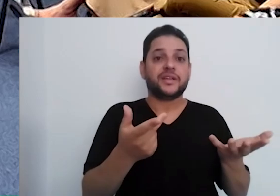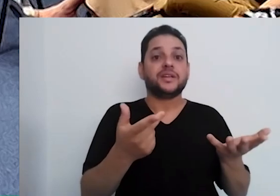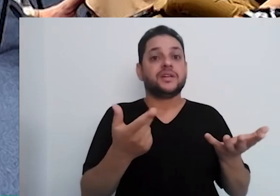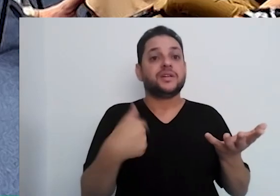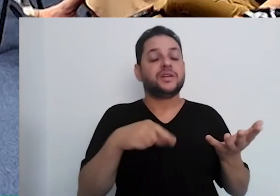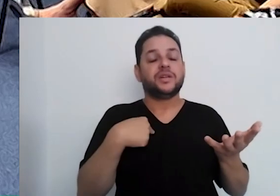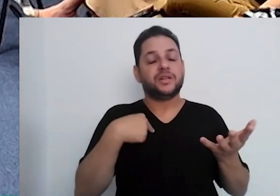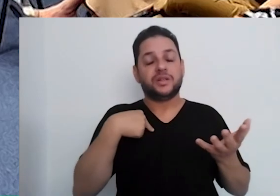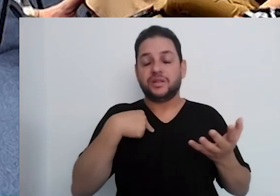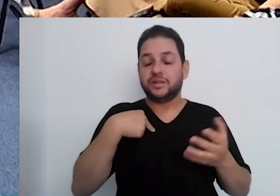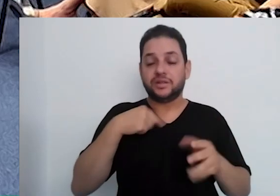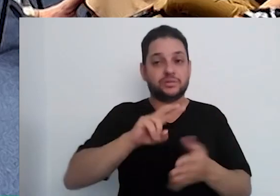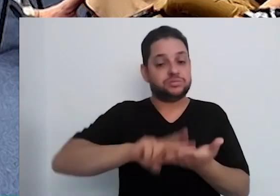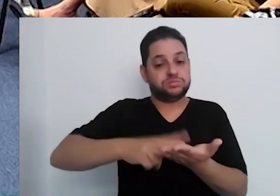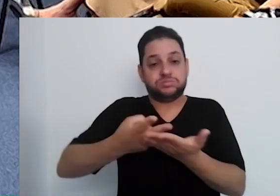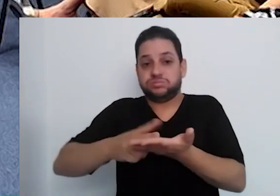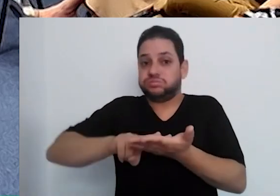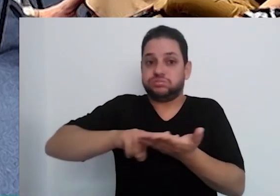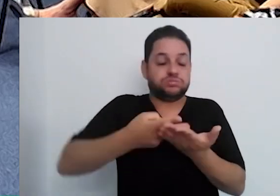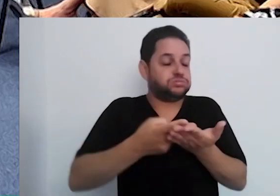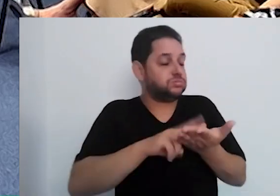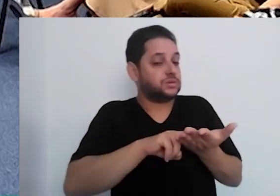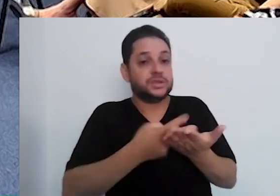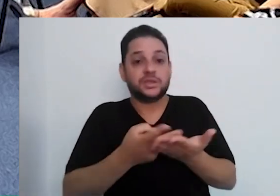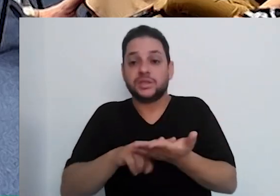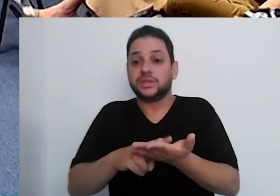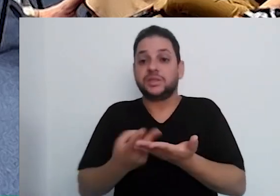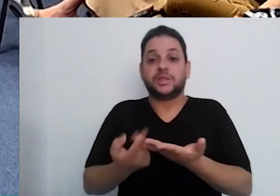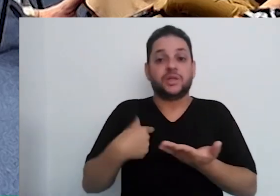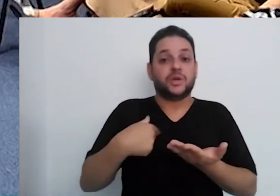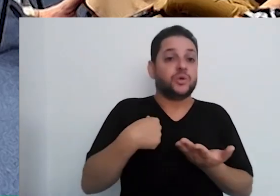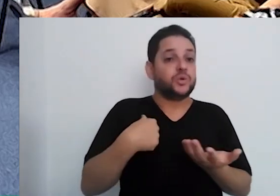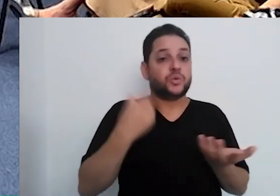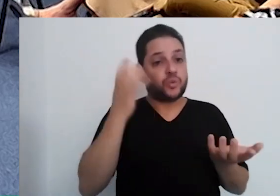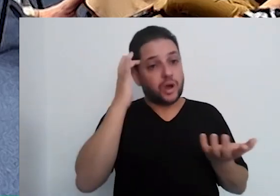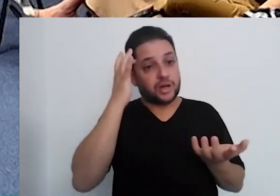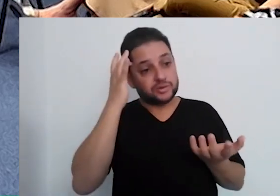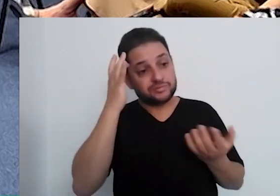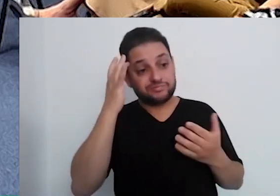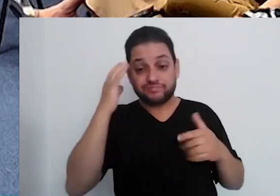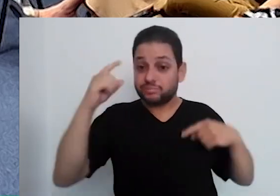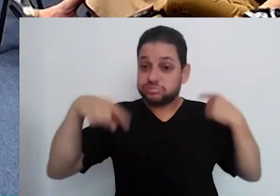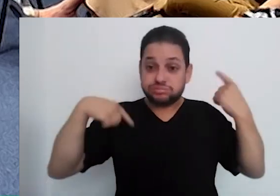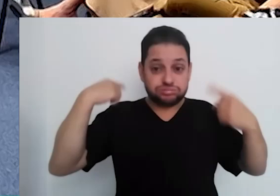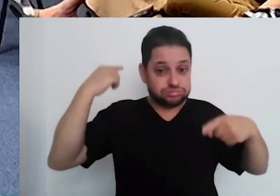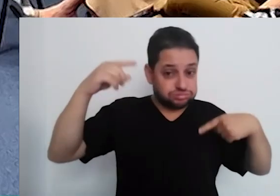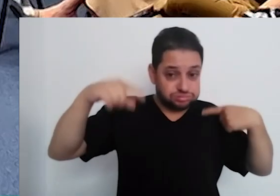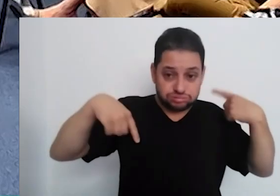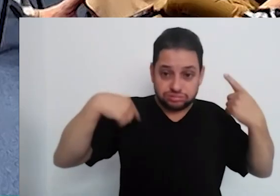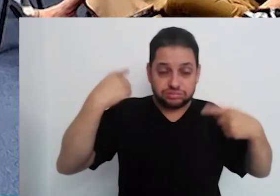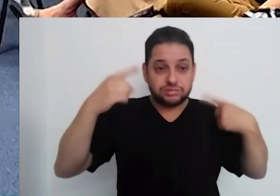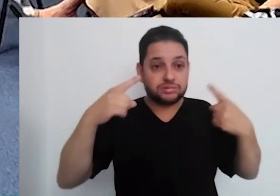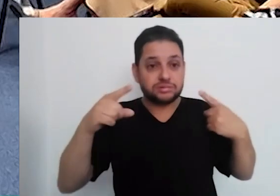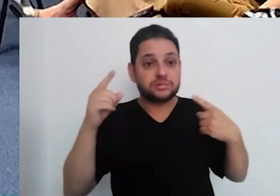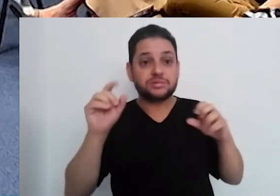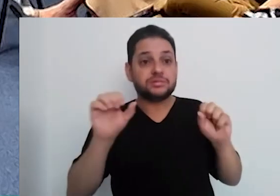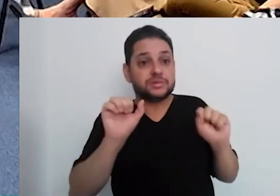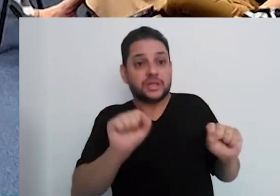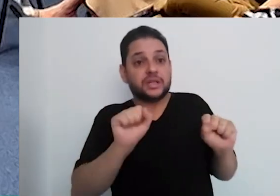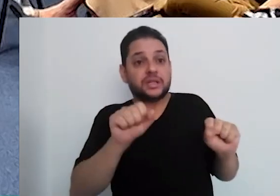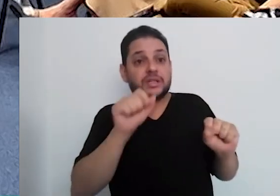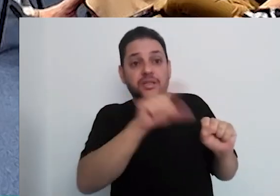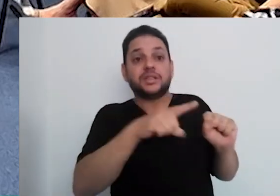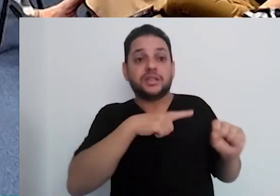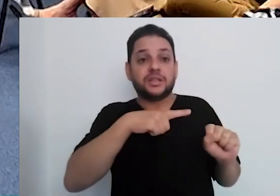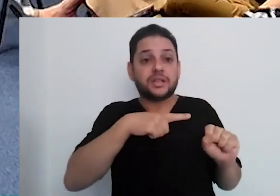sono até agora me tira o sono eu acho uma coisa maluca maluca que possa ter isso oficialmente